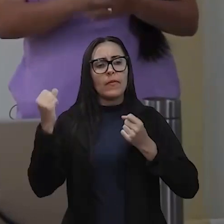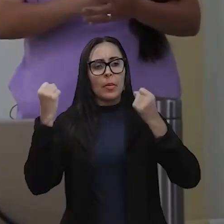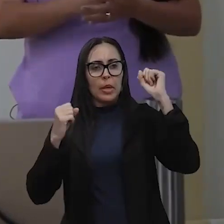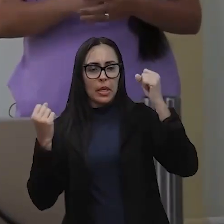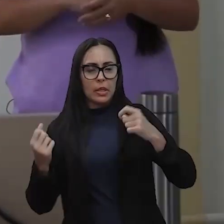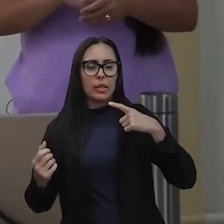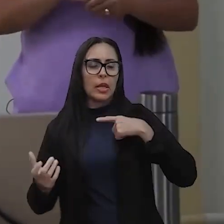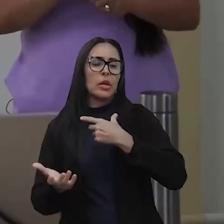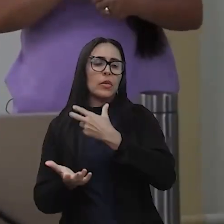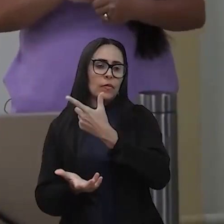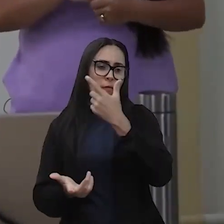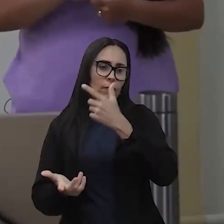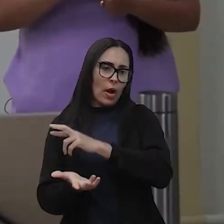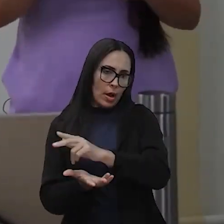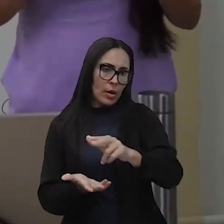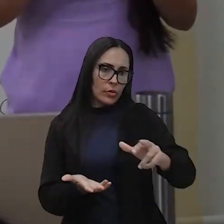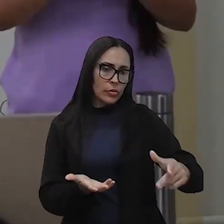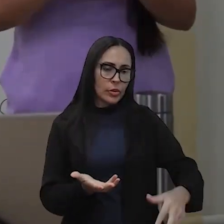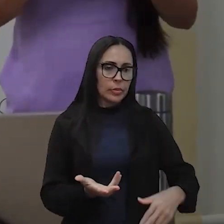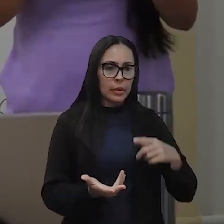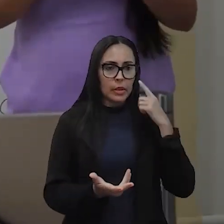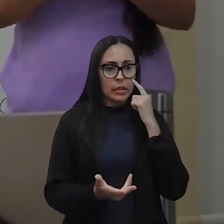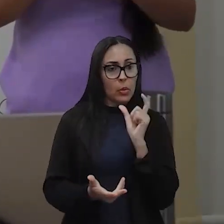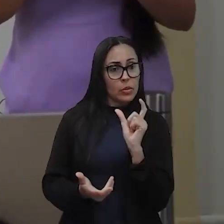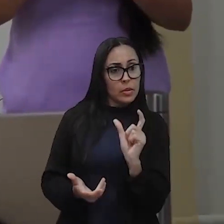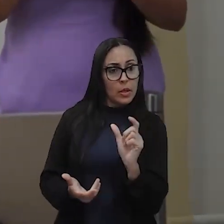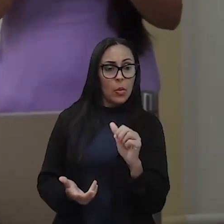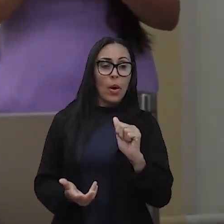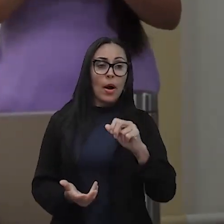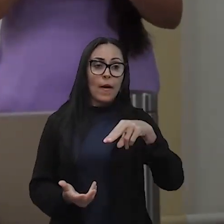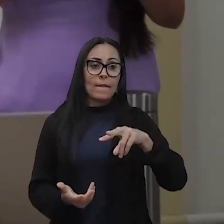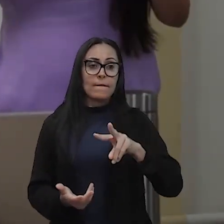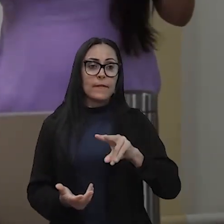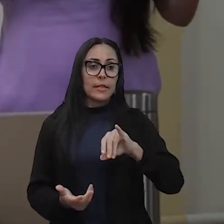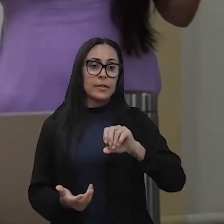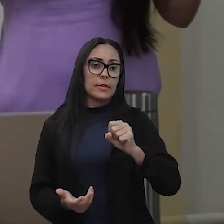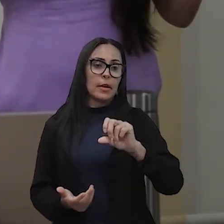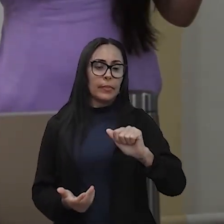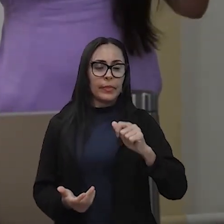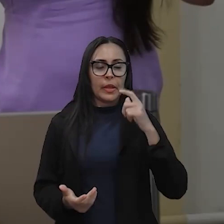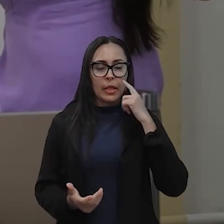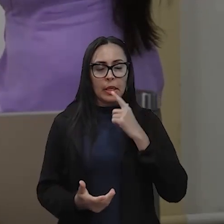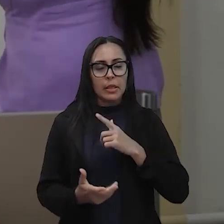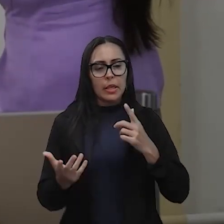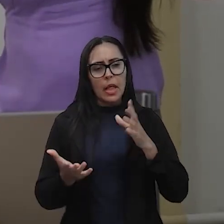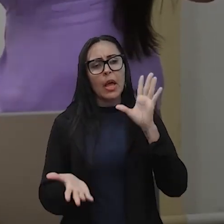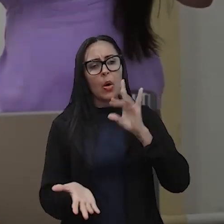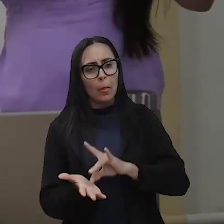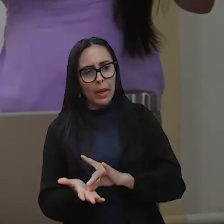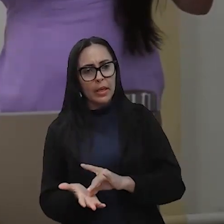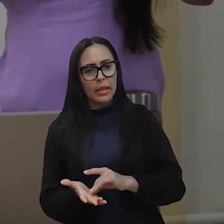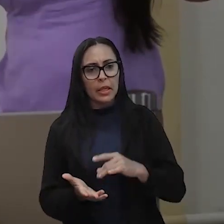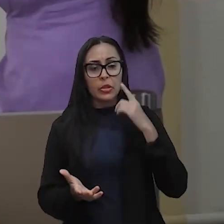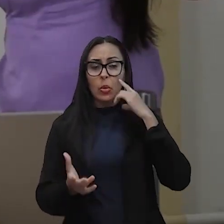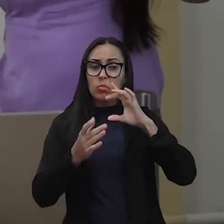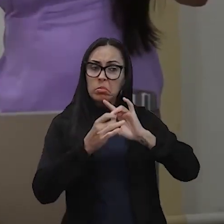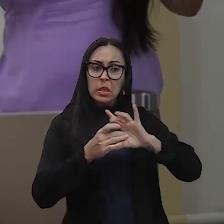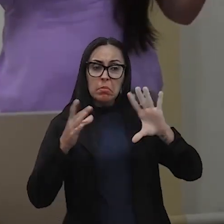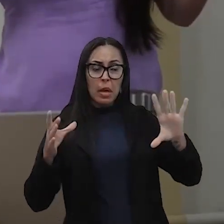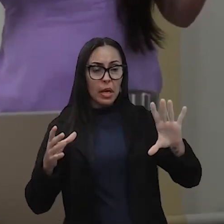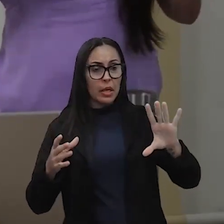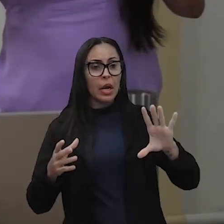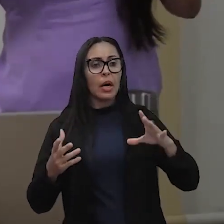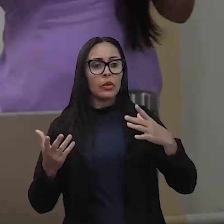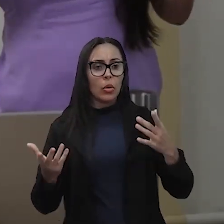tem o selo, né, da Anvisa, dizendo que realmente eles estão liberados, o que eles prejudicam